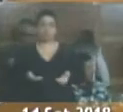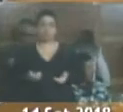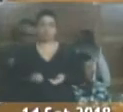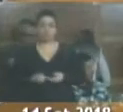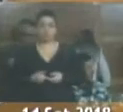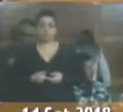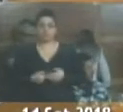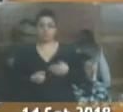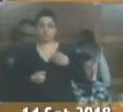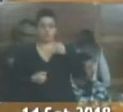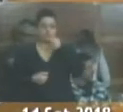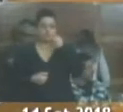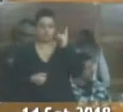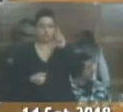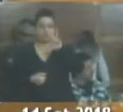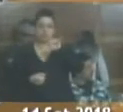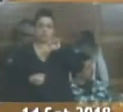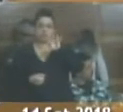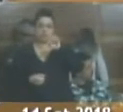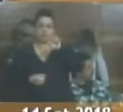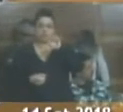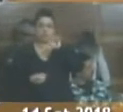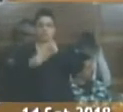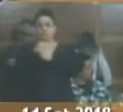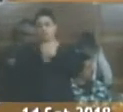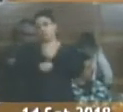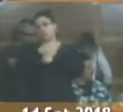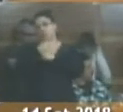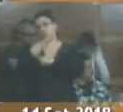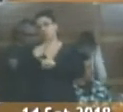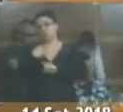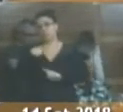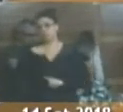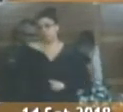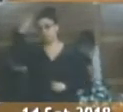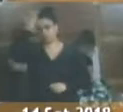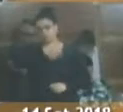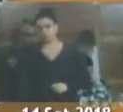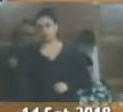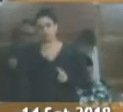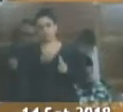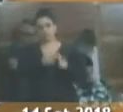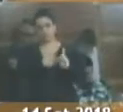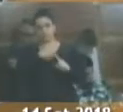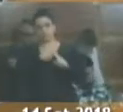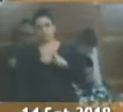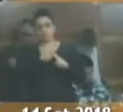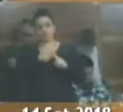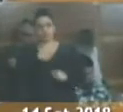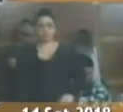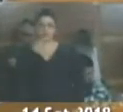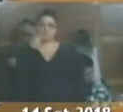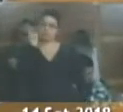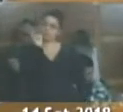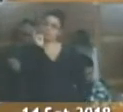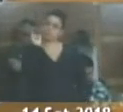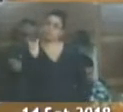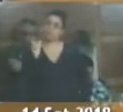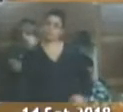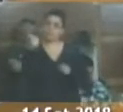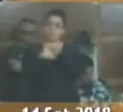A Vitória, por exemplo, ela me procurou no ano passado, e eu tenho pessoalmente uma dívida com ela, que eu falei para ela que a primeira